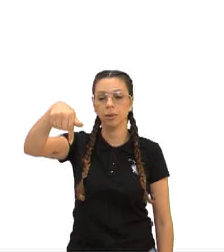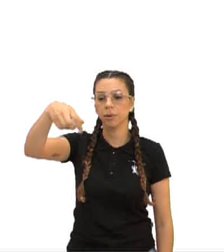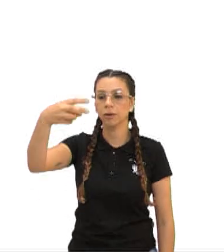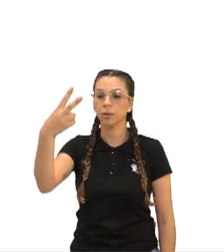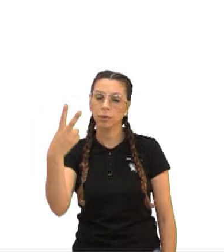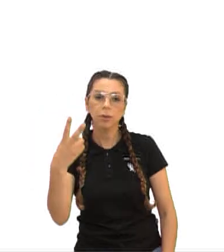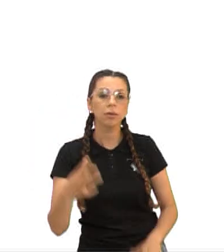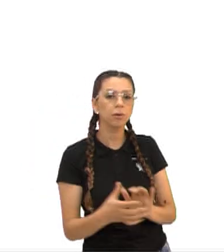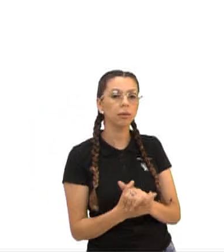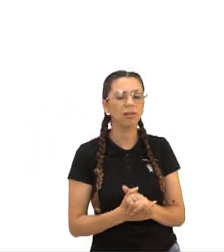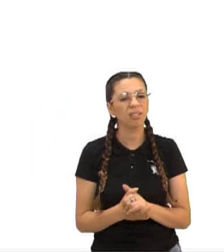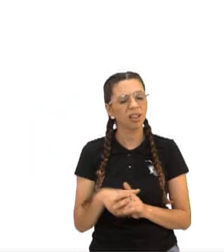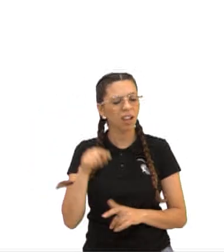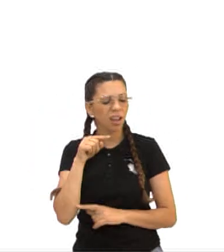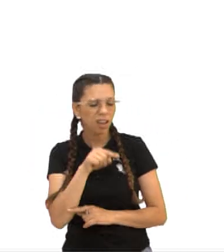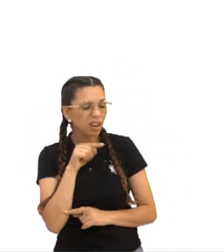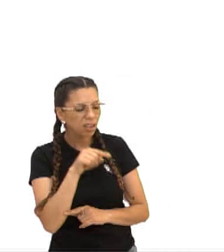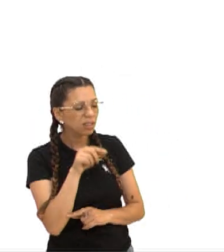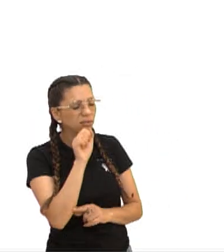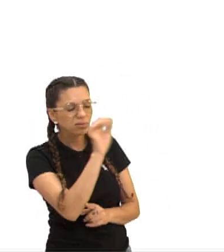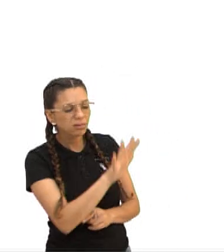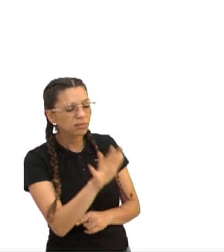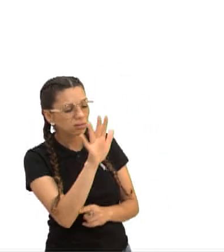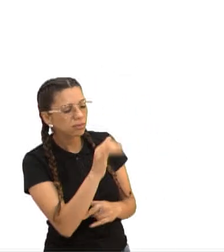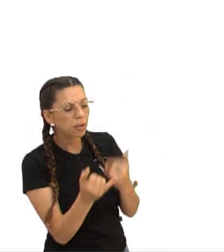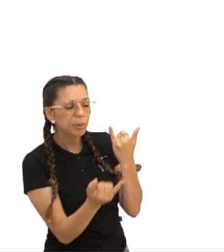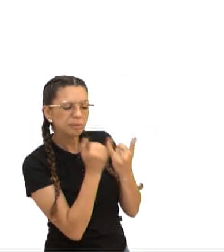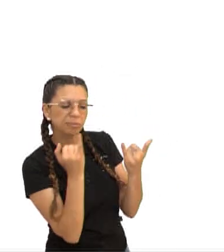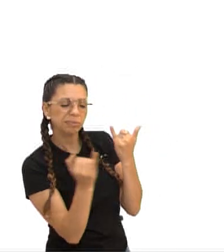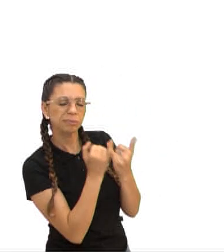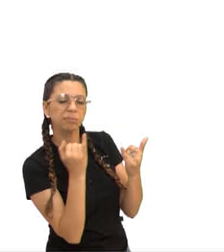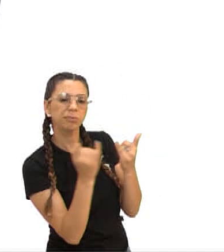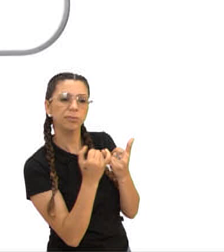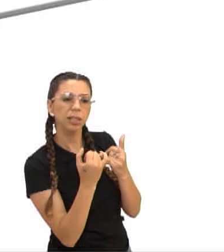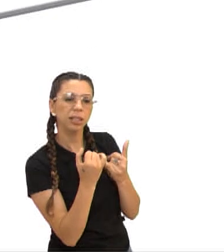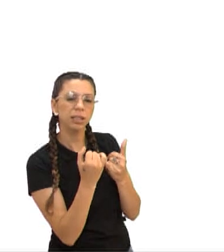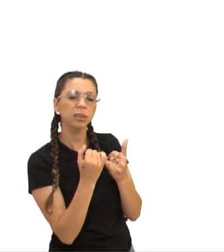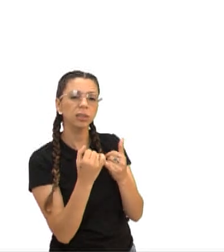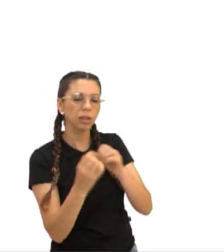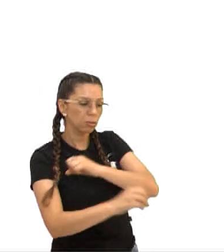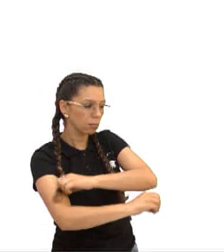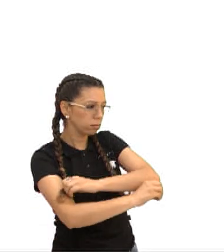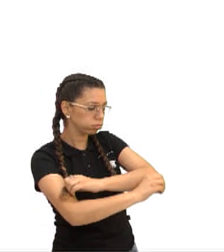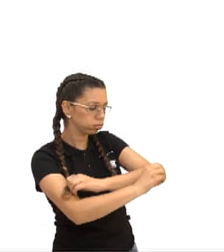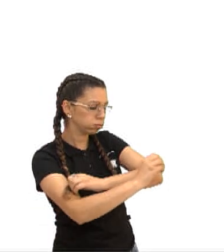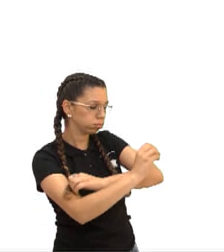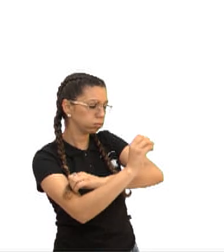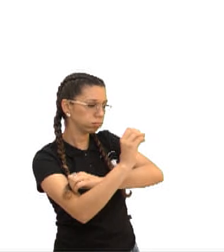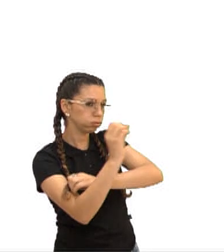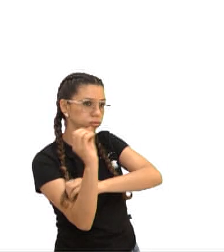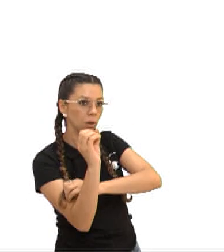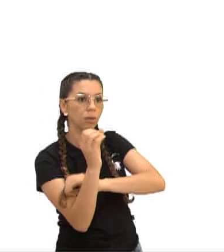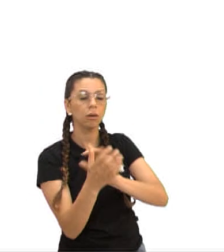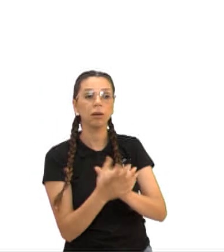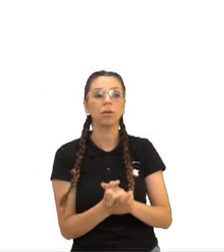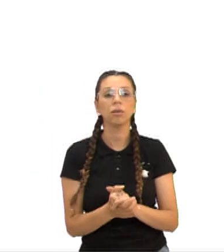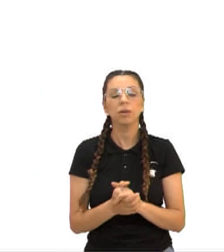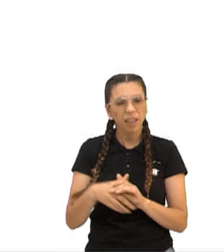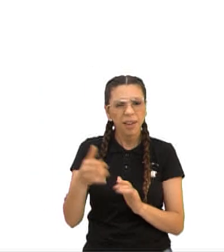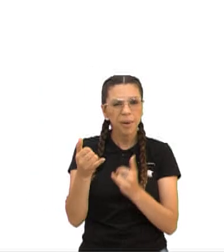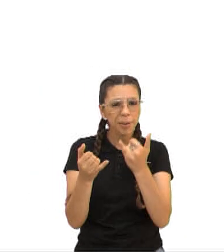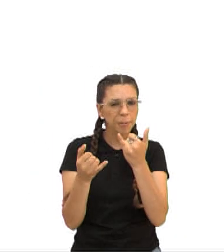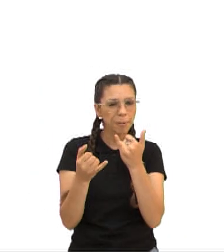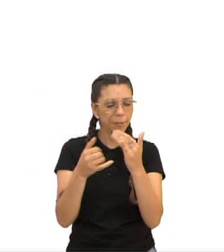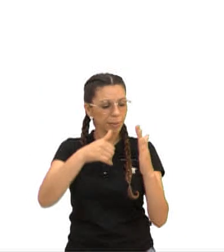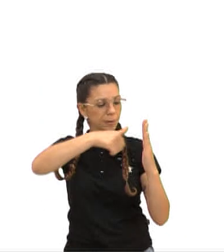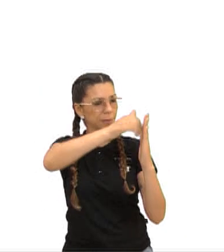impressão, né, do nascer do sol. Né? Se você der o zoom nele, deixa eu ver se eu tenho o zoom. Não tenho. São pinceladas.